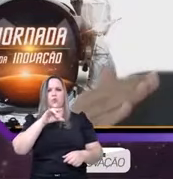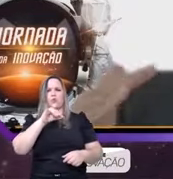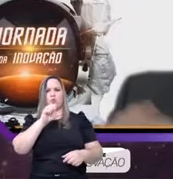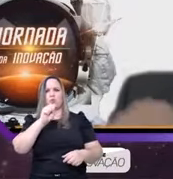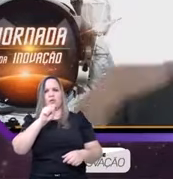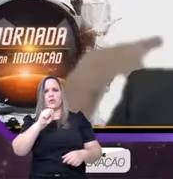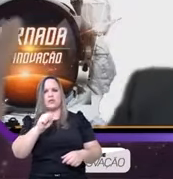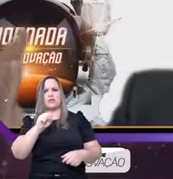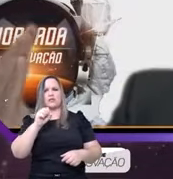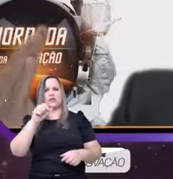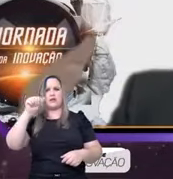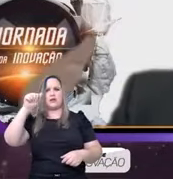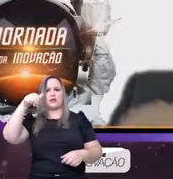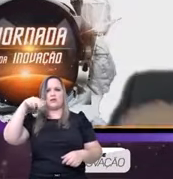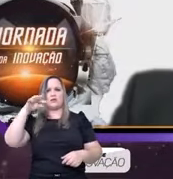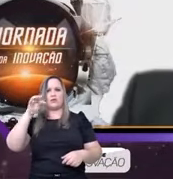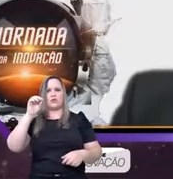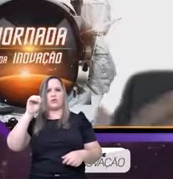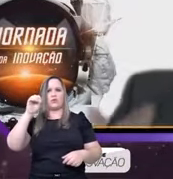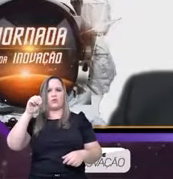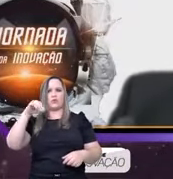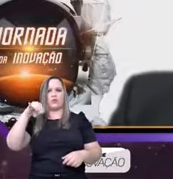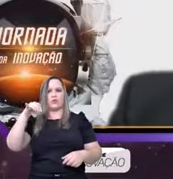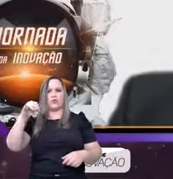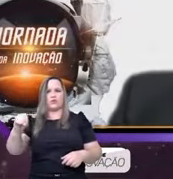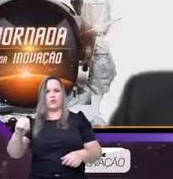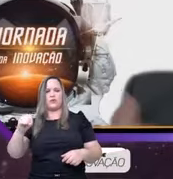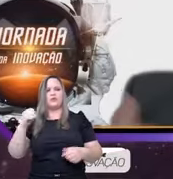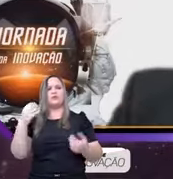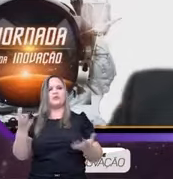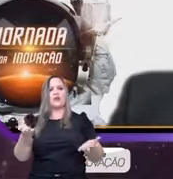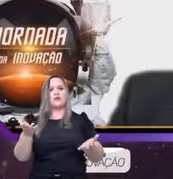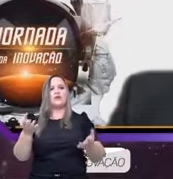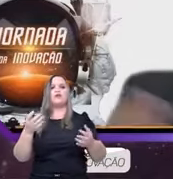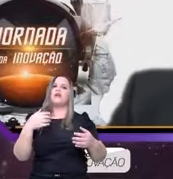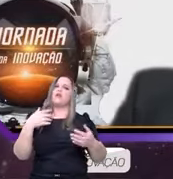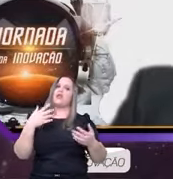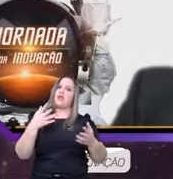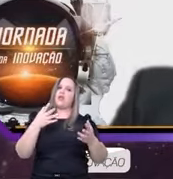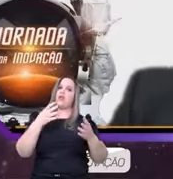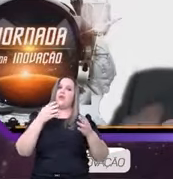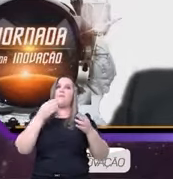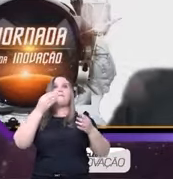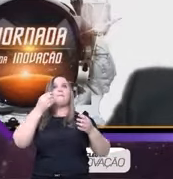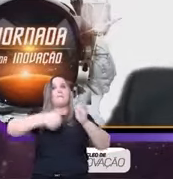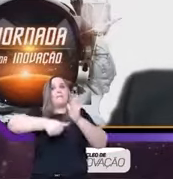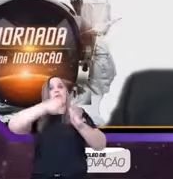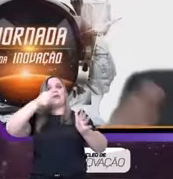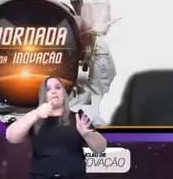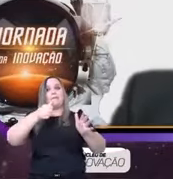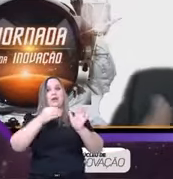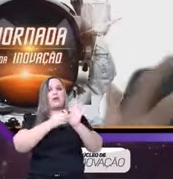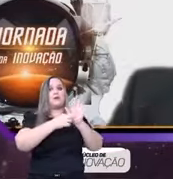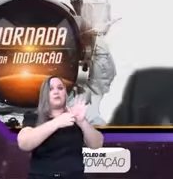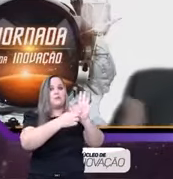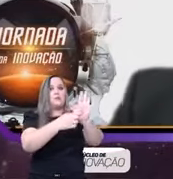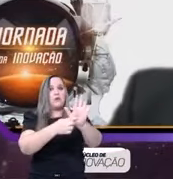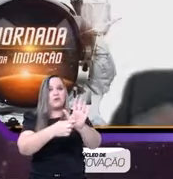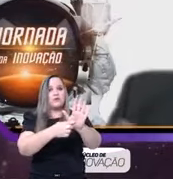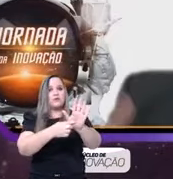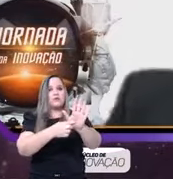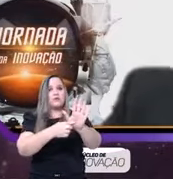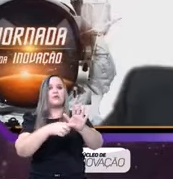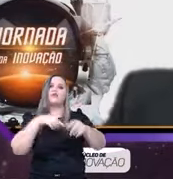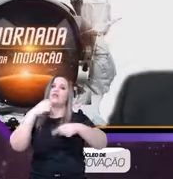de otimização para chegar em transformação. Eu otimizo uma coisa e depois eu transformo. A inovação vem desse processo. Eu